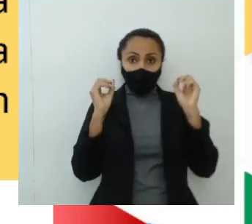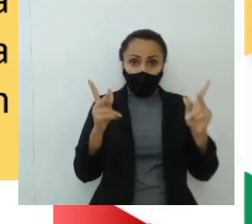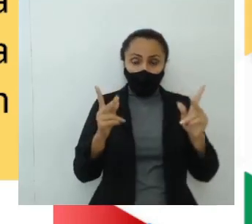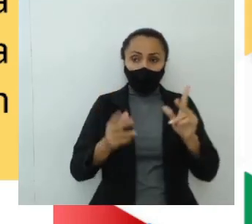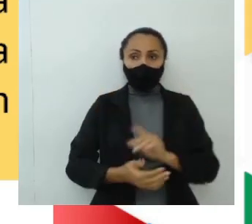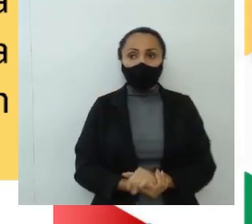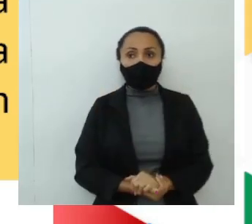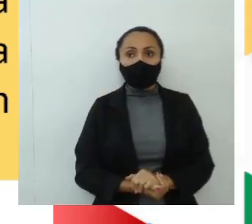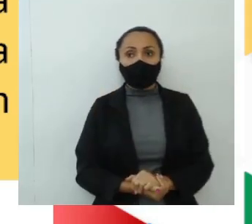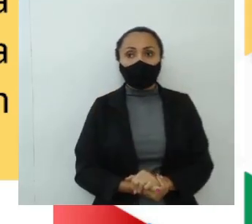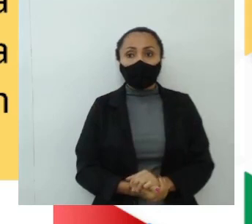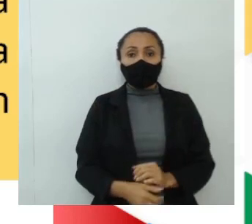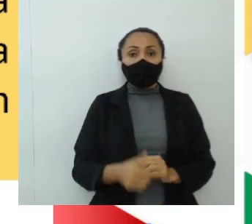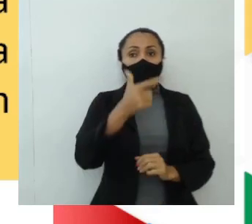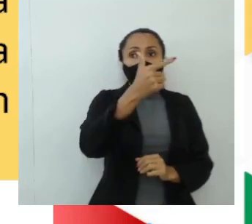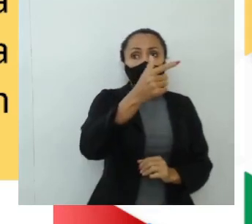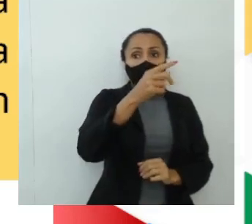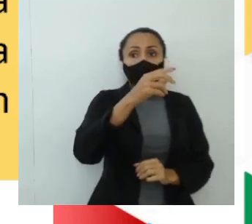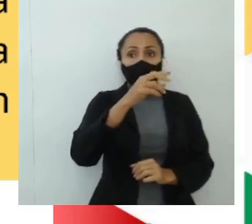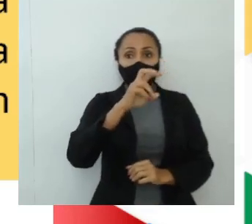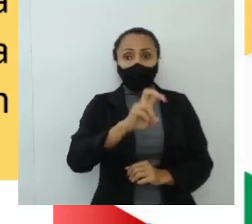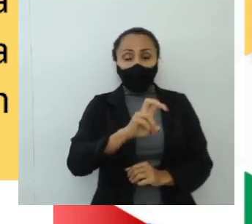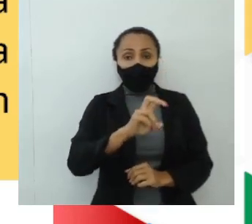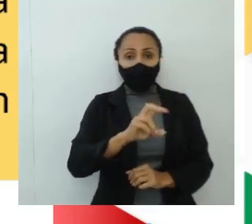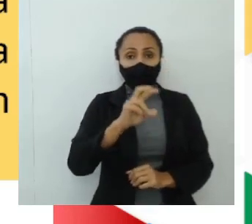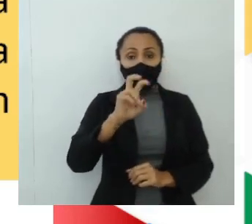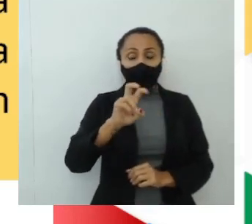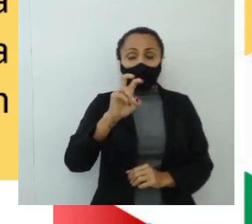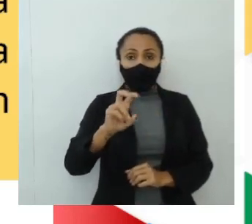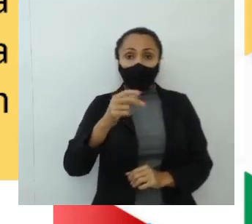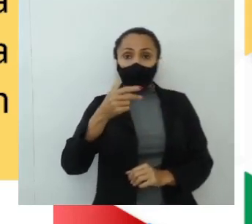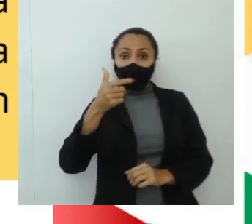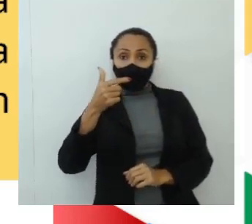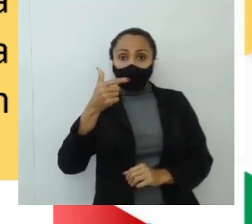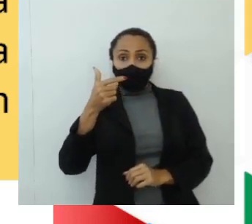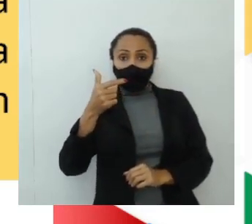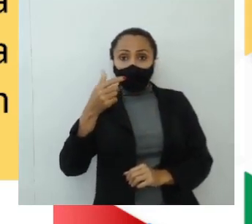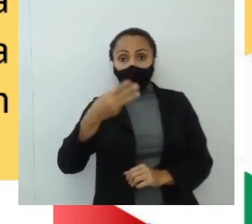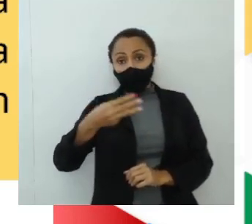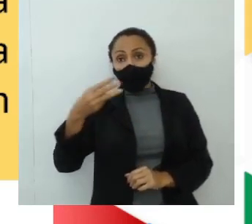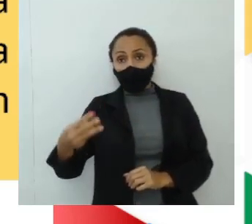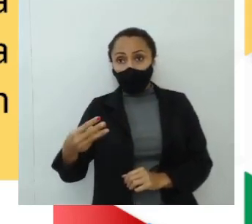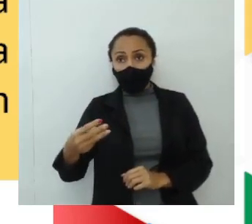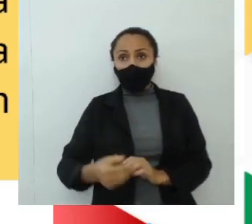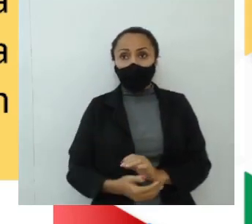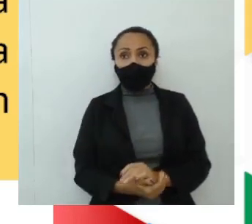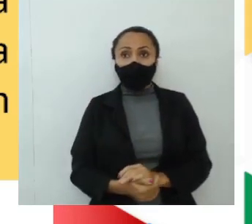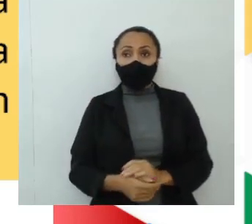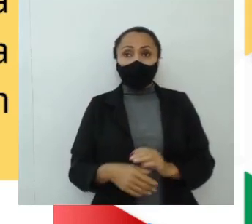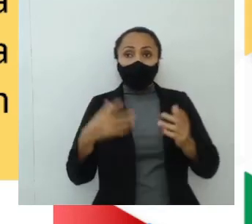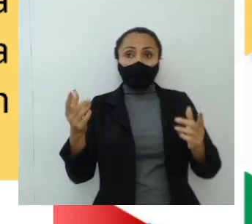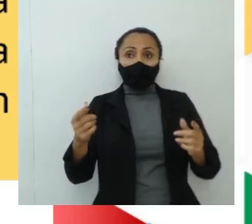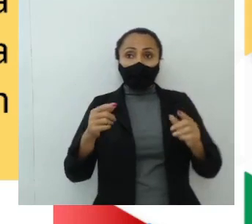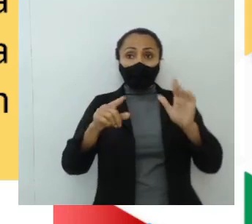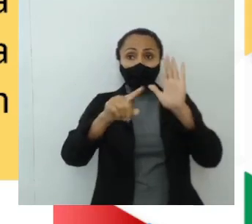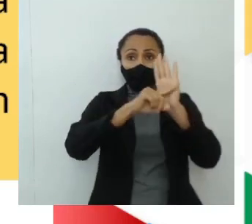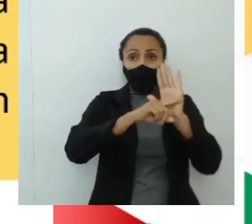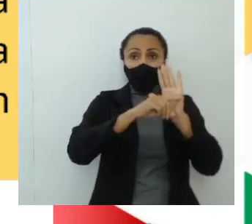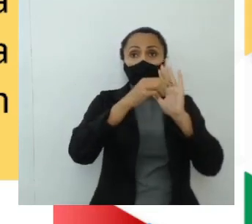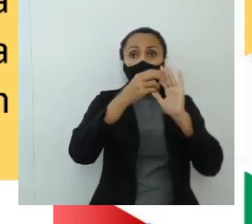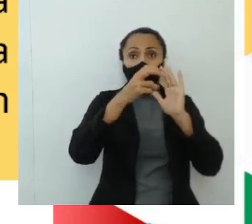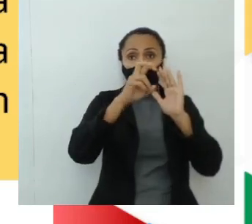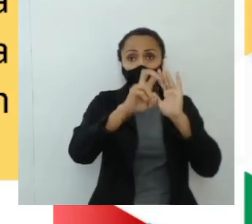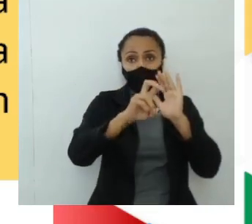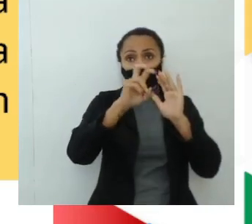É o triângulo 2,5, 5,5, 3,3, que é gerado a partir do triângulo menos 5,